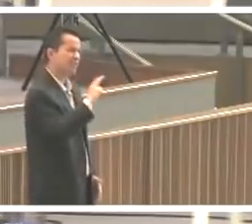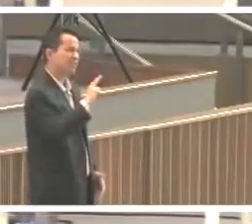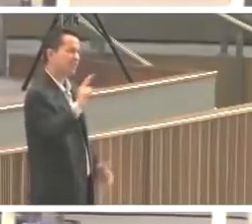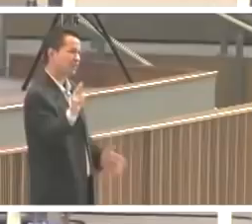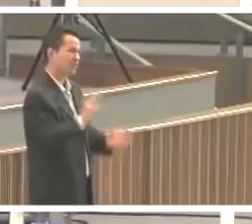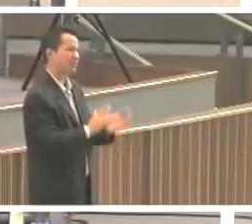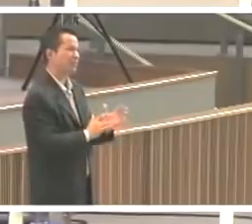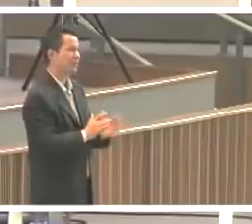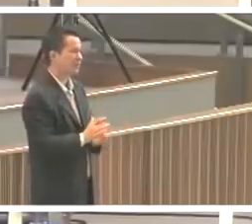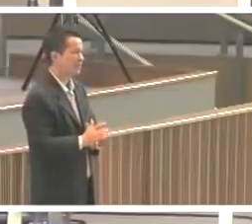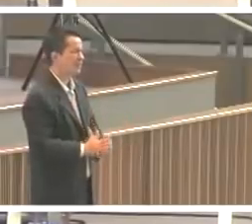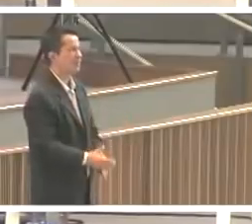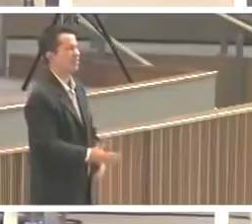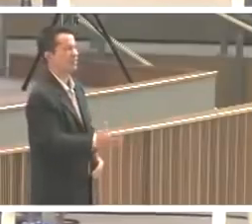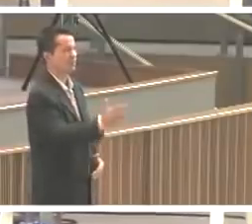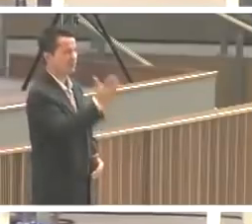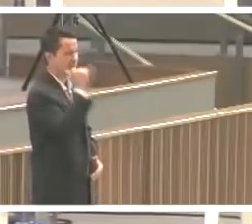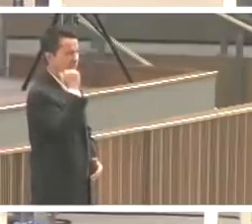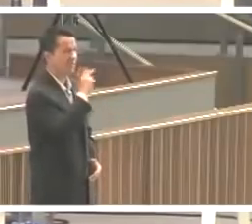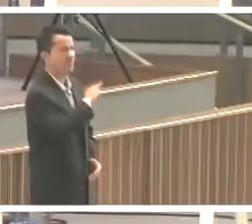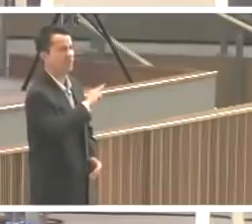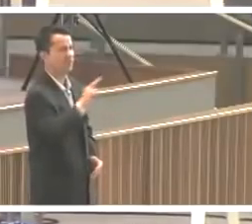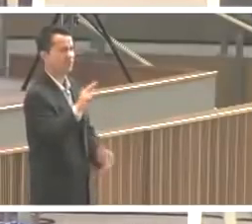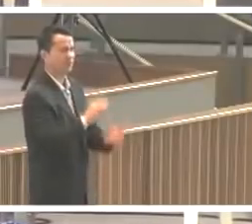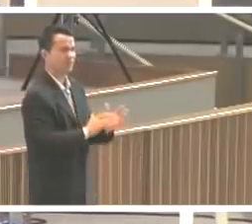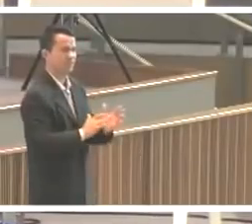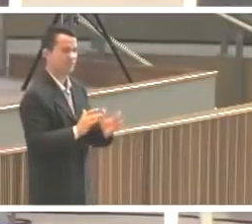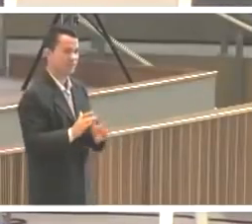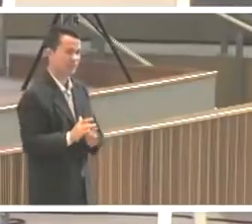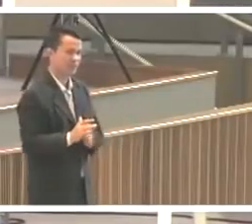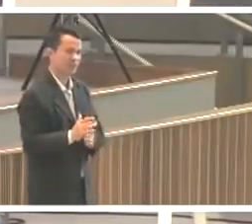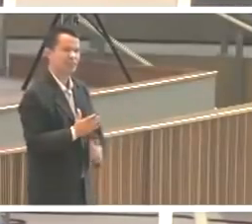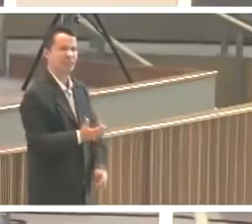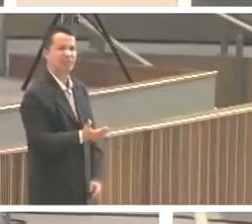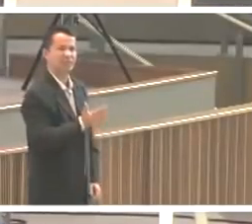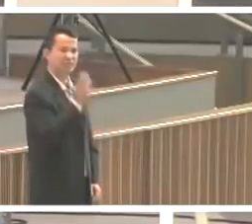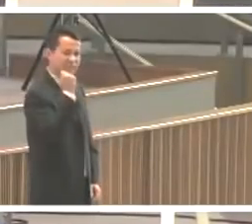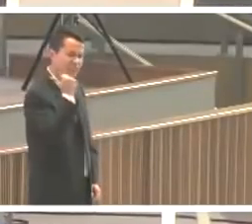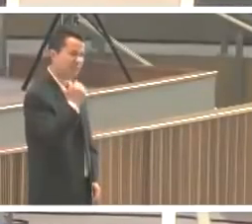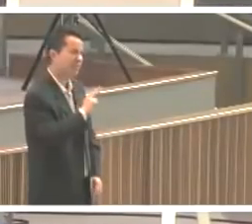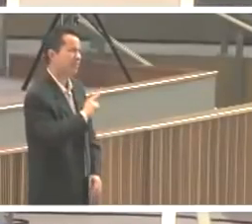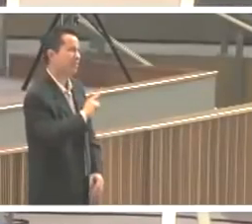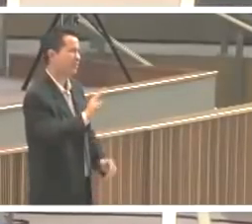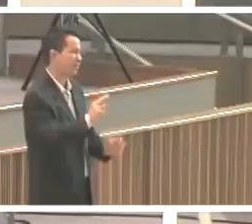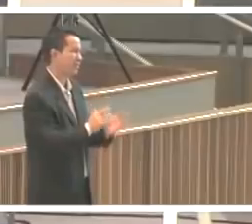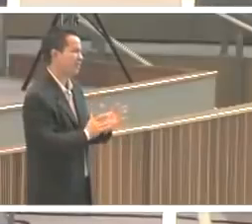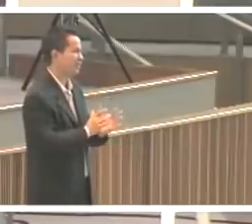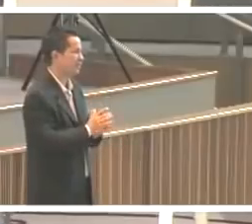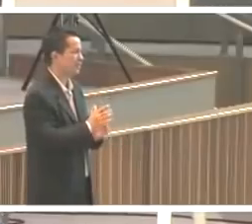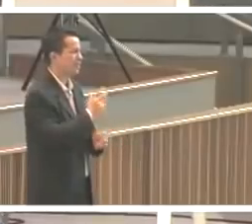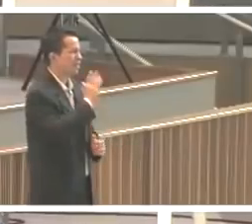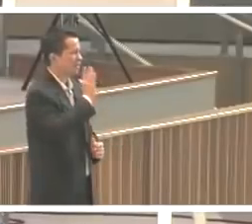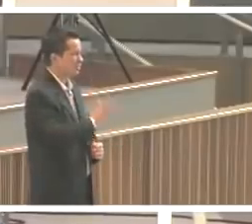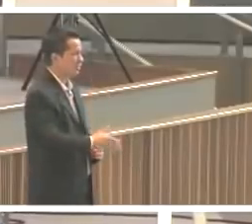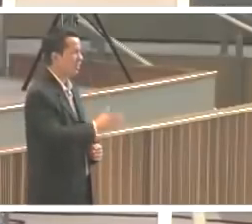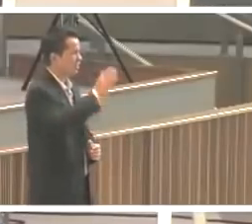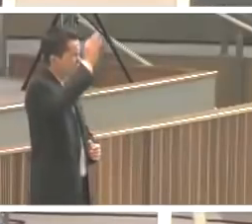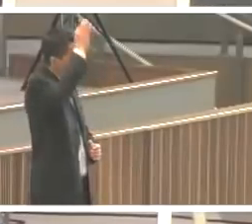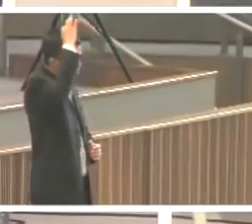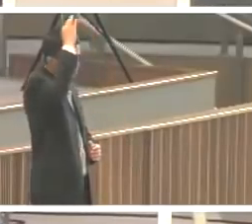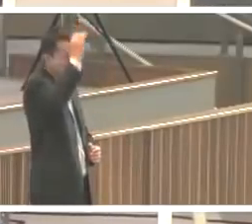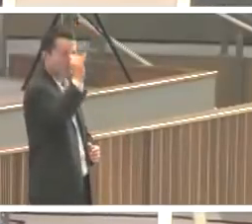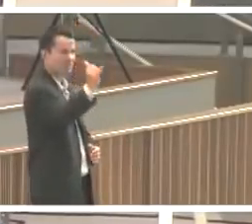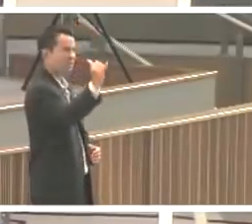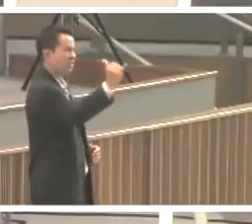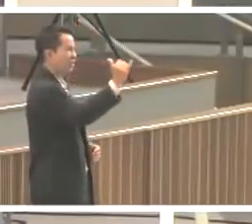mais o Senhor está falando? Vem para cá, em nome de Jesus, pode vir. Pessoas a quem o Espírito Santo falou, Senhor, eu